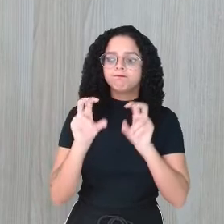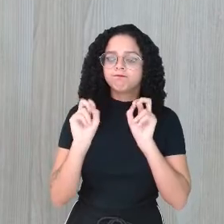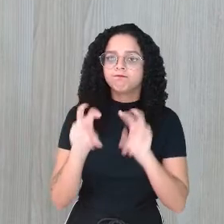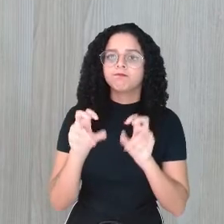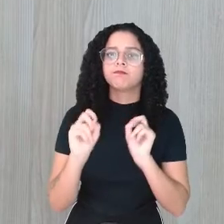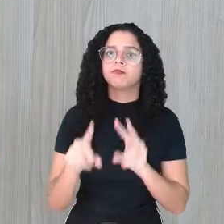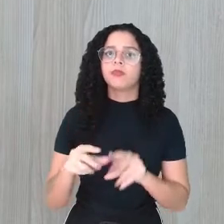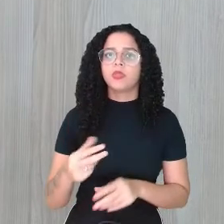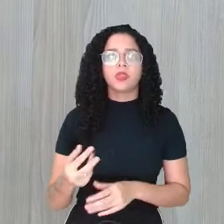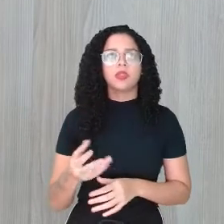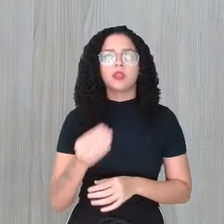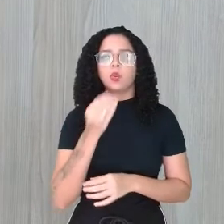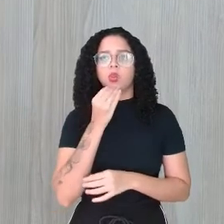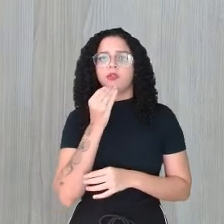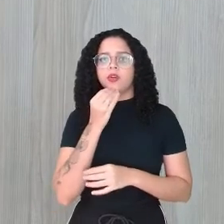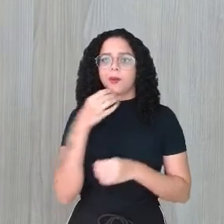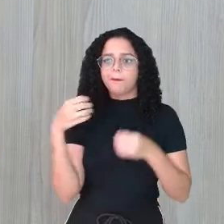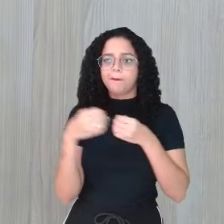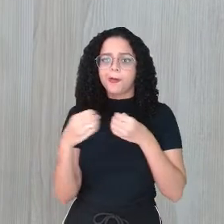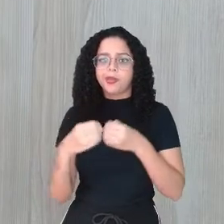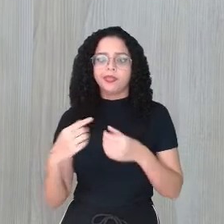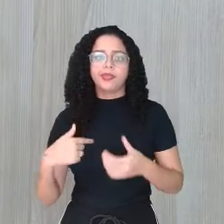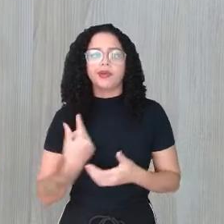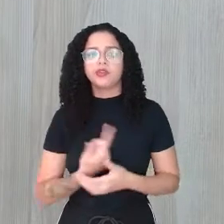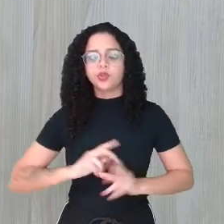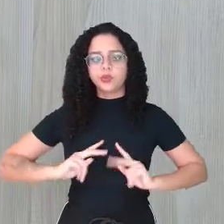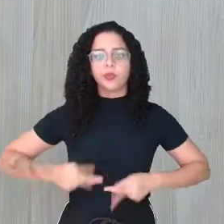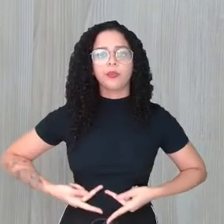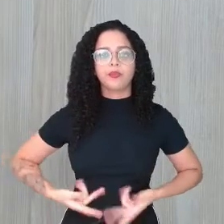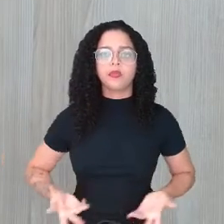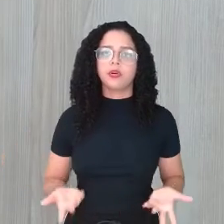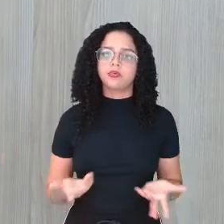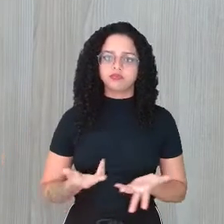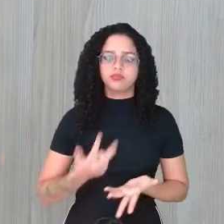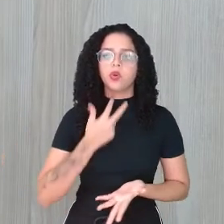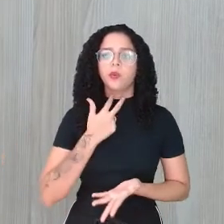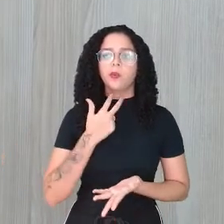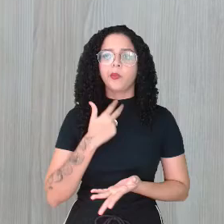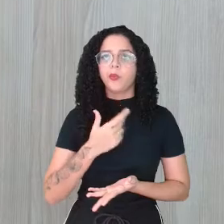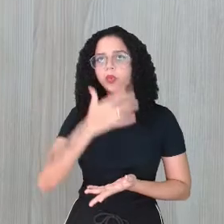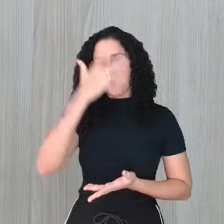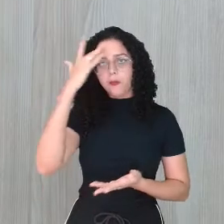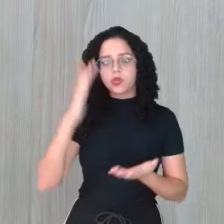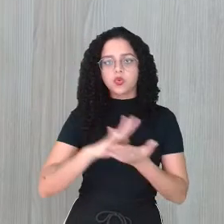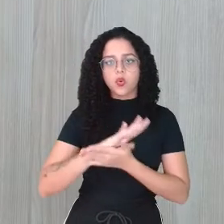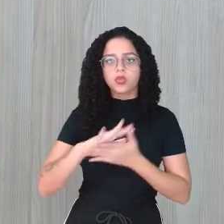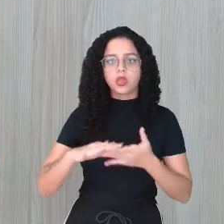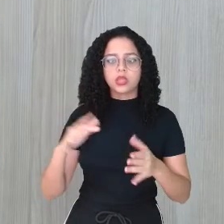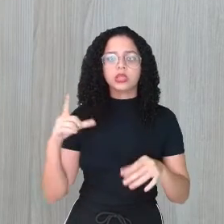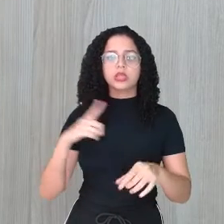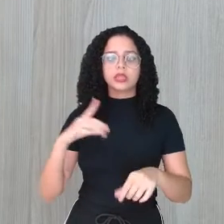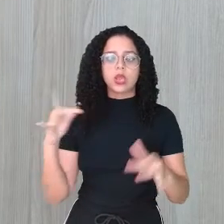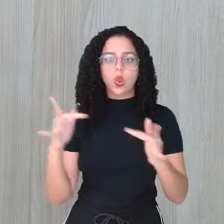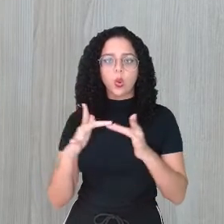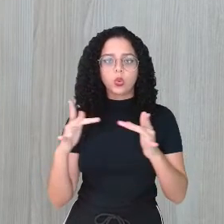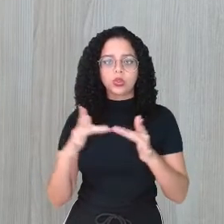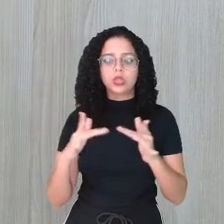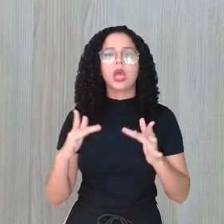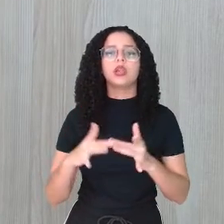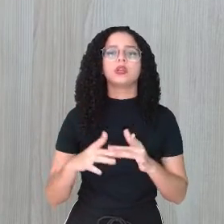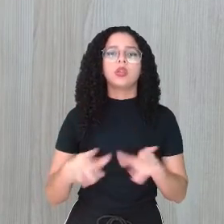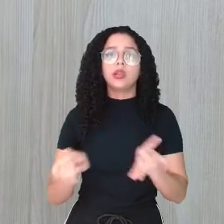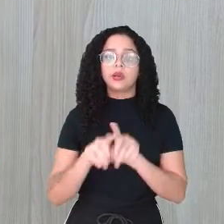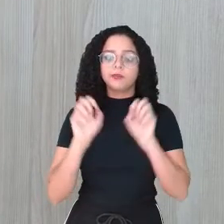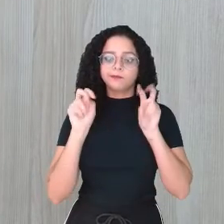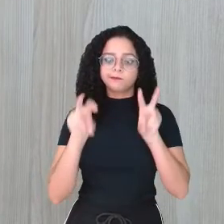deveria estar próxima da gente, não deveria ninguém entrar em contato com o agrotóxico dessa forma, além de poluir